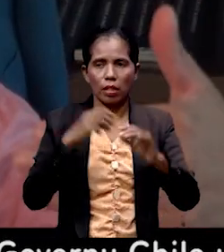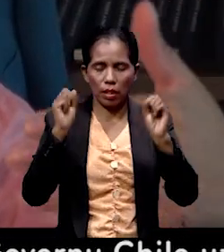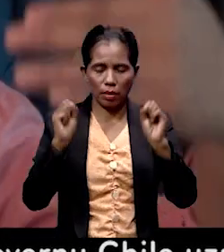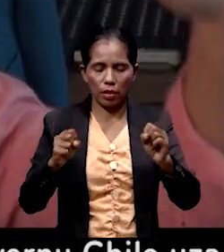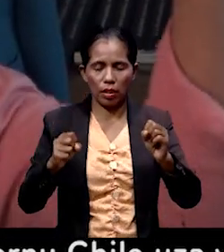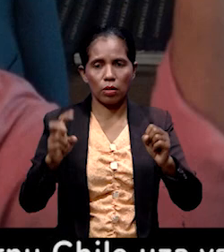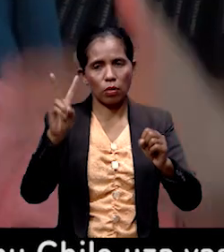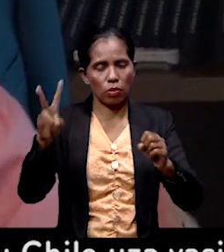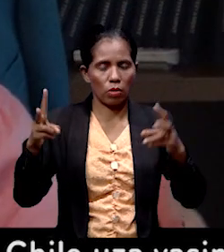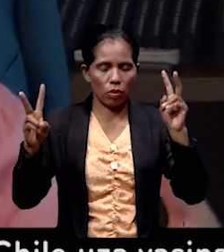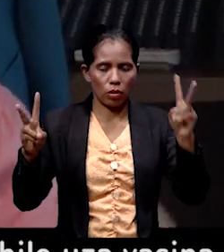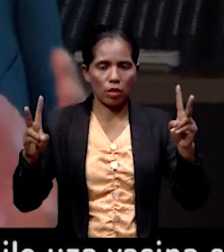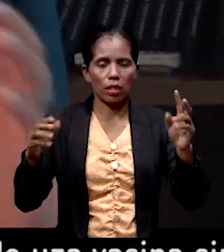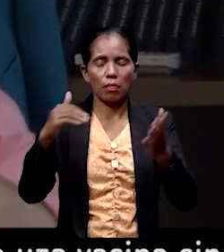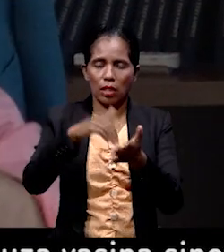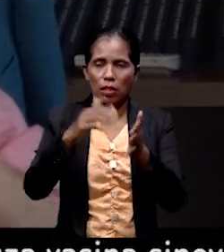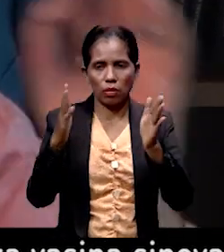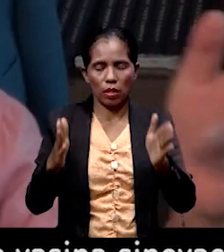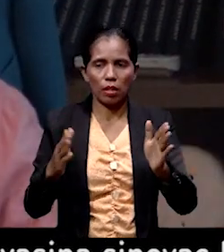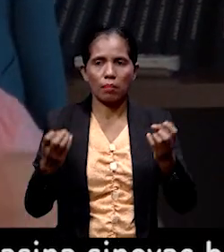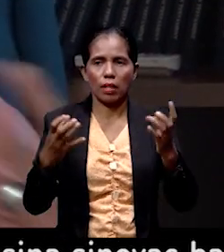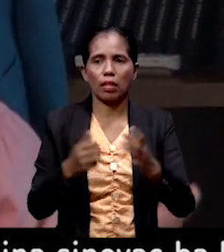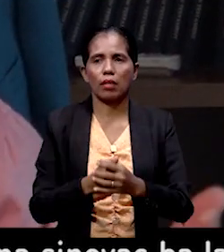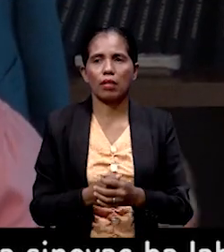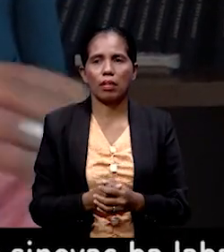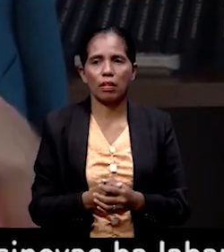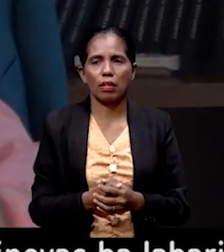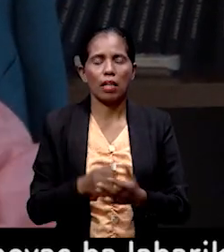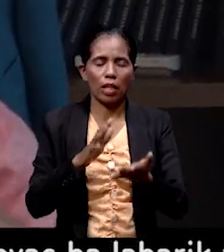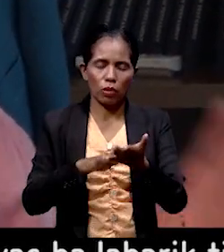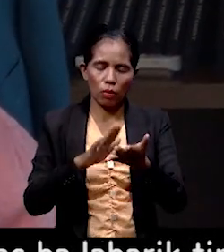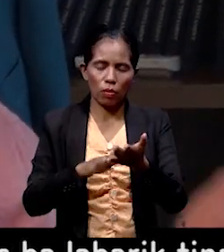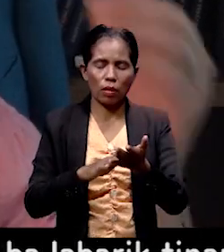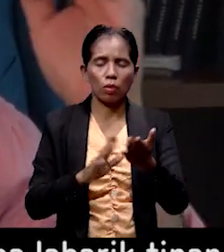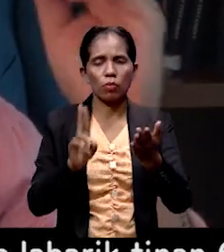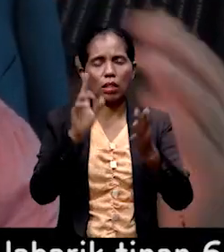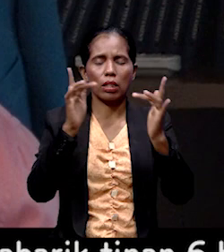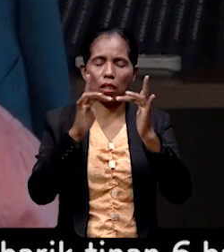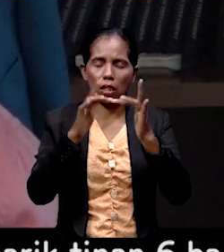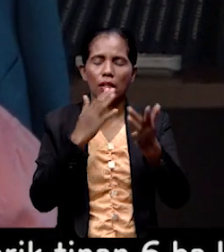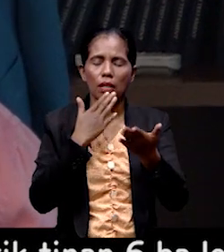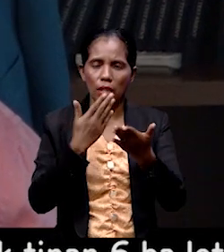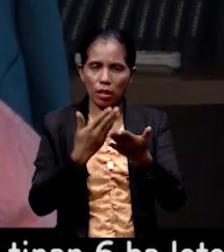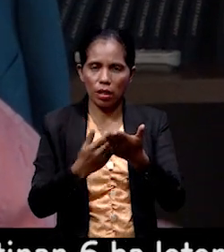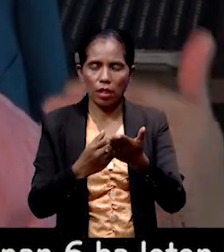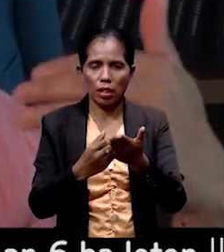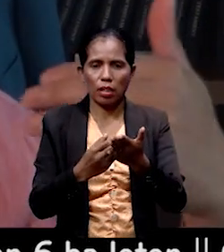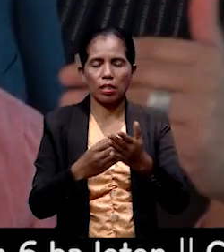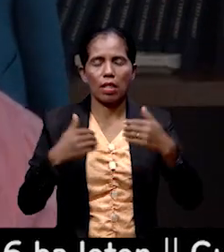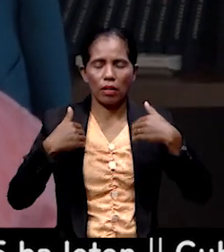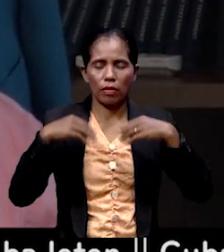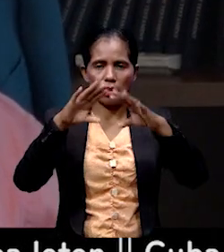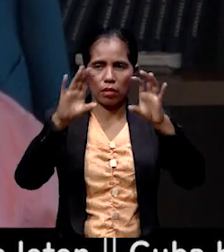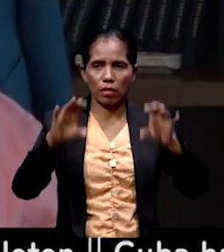mesmo tempo né tava alunos balum né ensino a distância de aplaus venia exame outro tira na nota mo sai tanto né agora